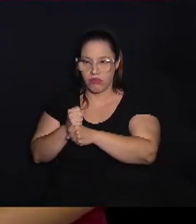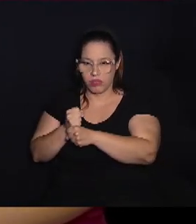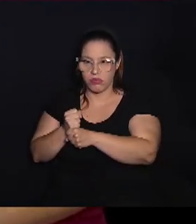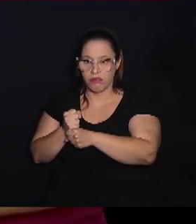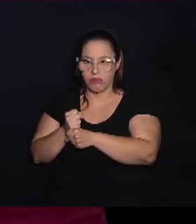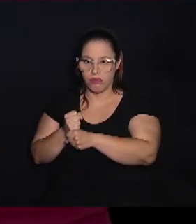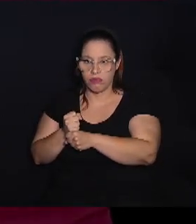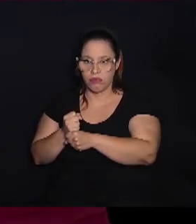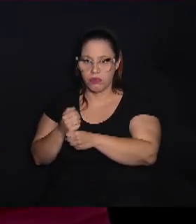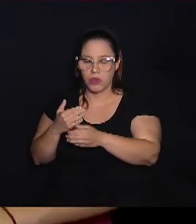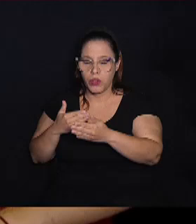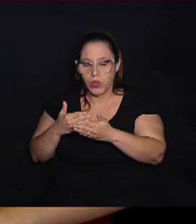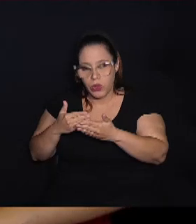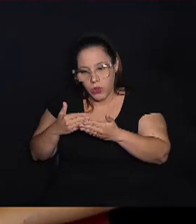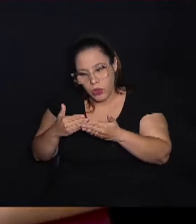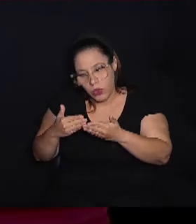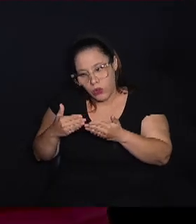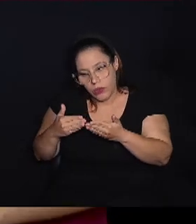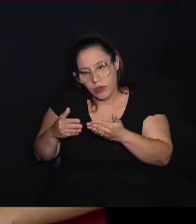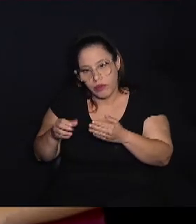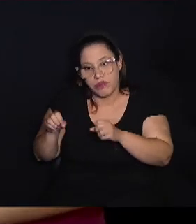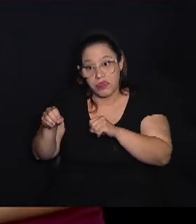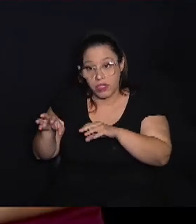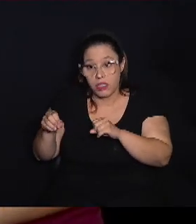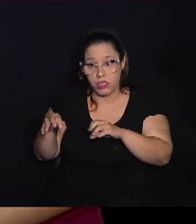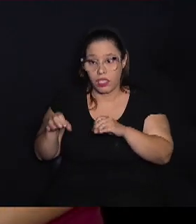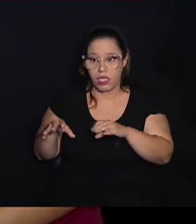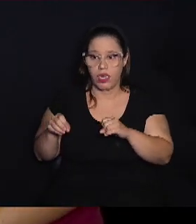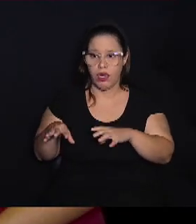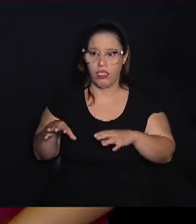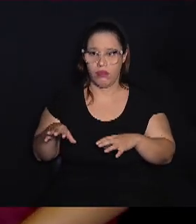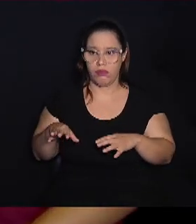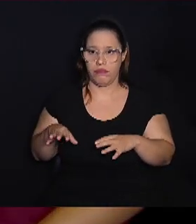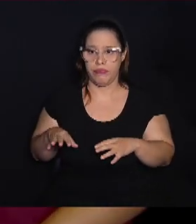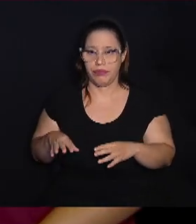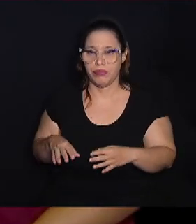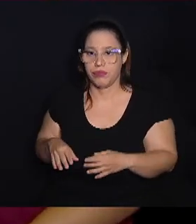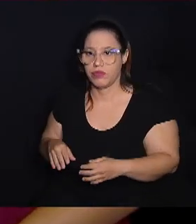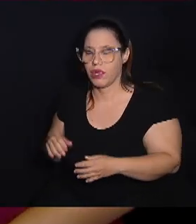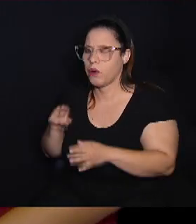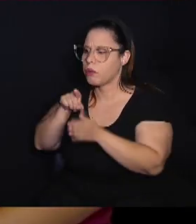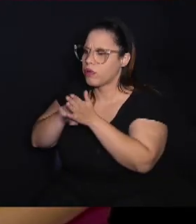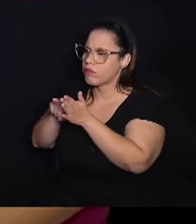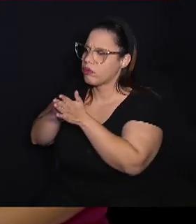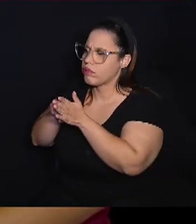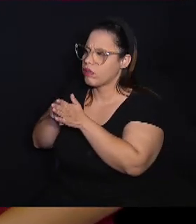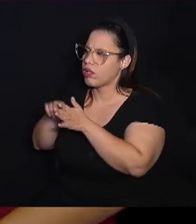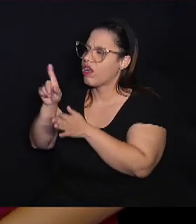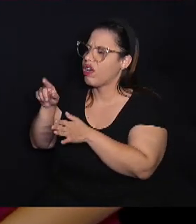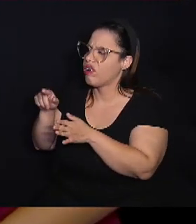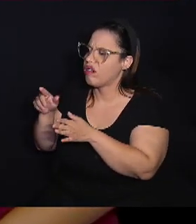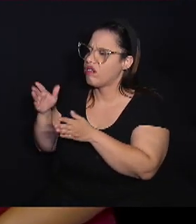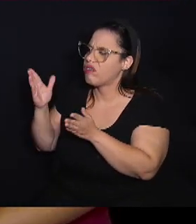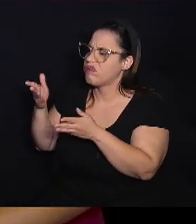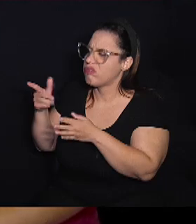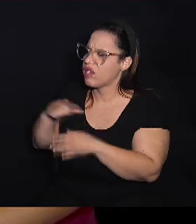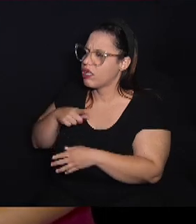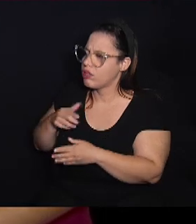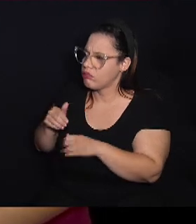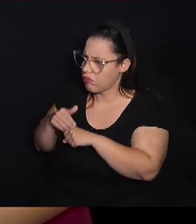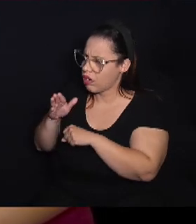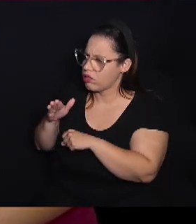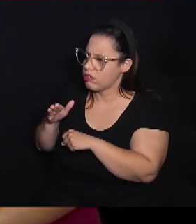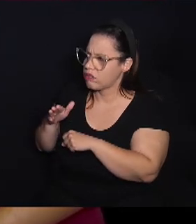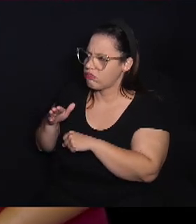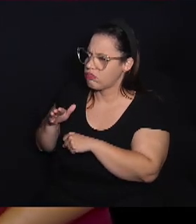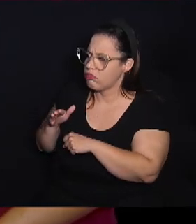de continuar dando essas aulas, essas oficinas. Aí eu perguntei para ele, e aí, vai ter mais oficina e tal? Então, eu